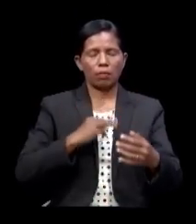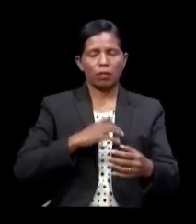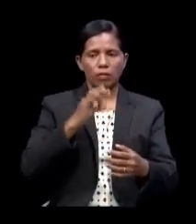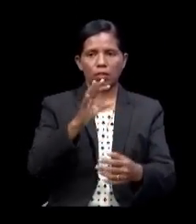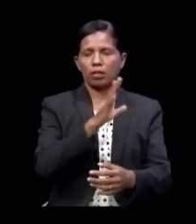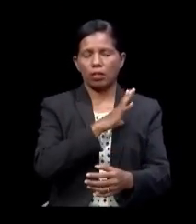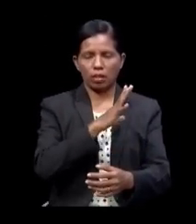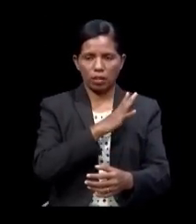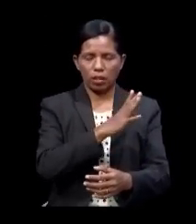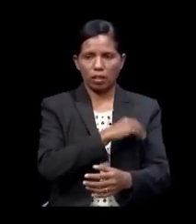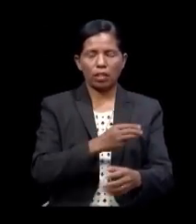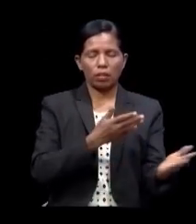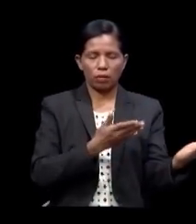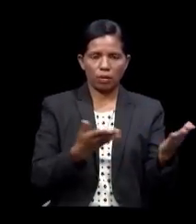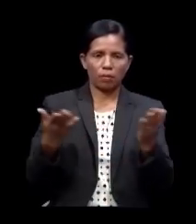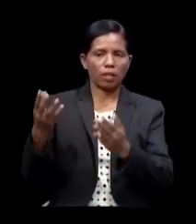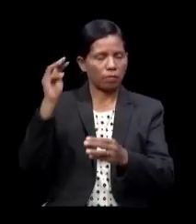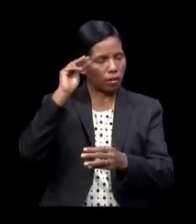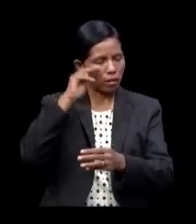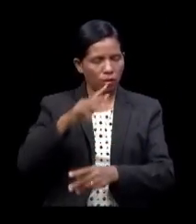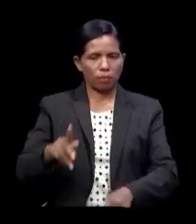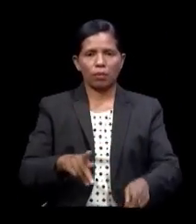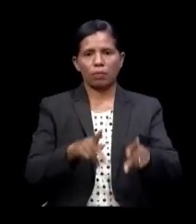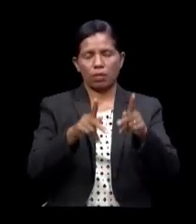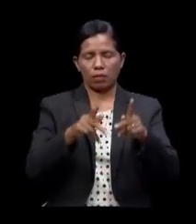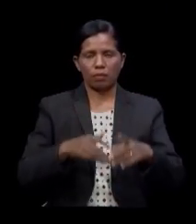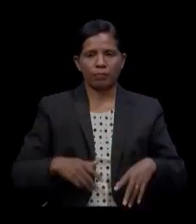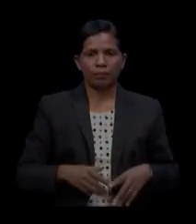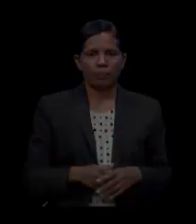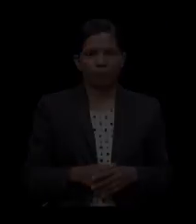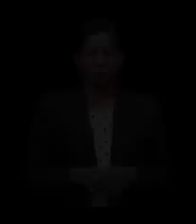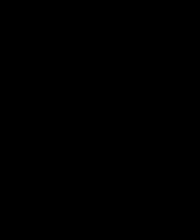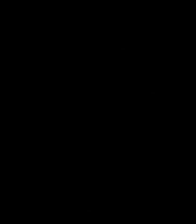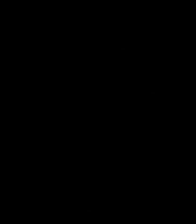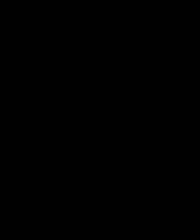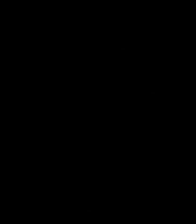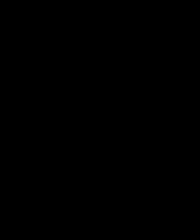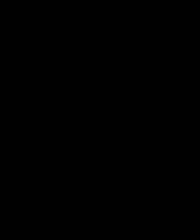Urihem encaminha para o Ministério Público. João Carlos Marito da Costa, GMN.